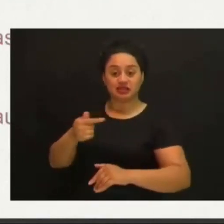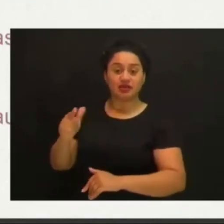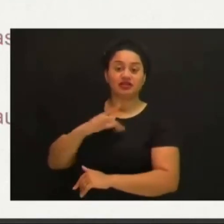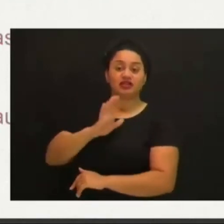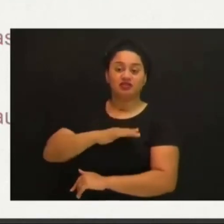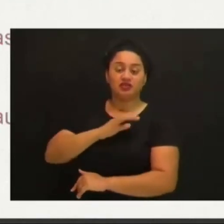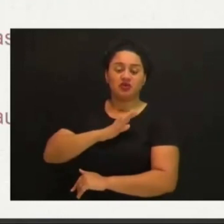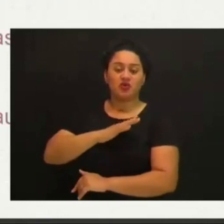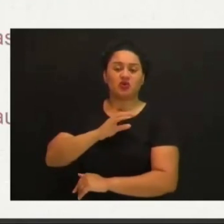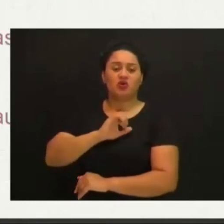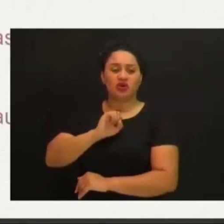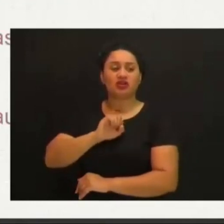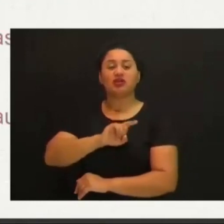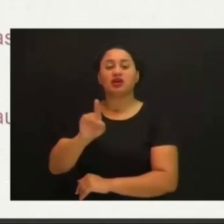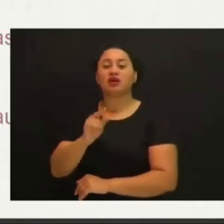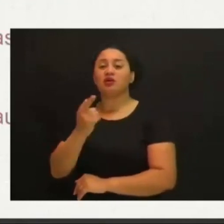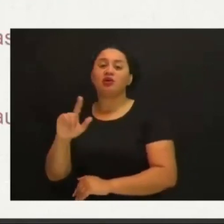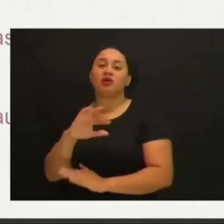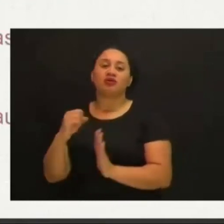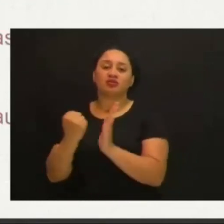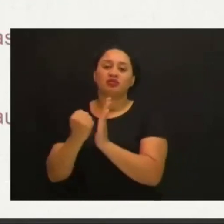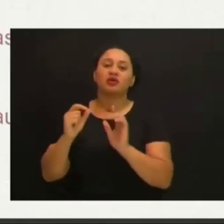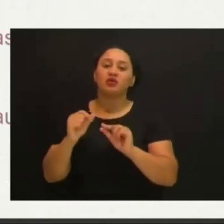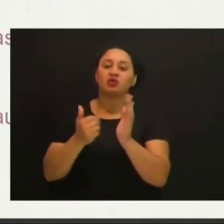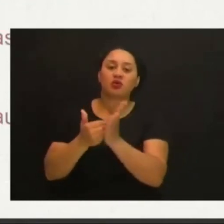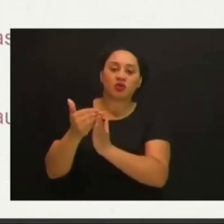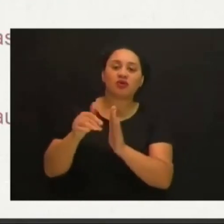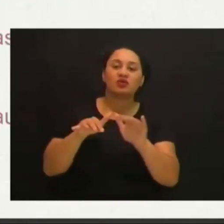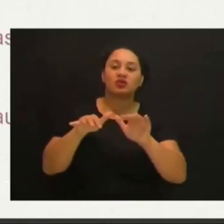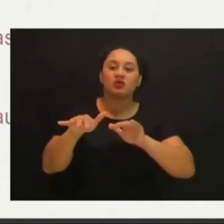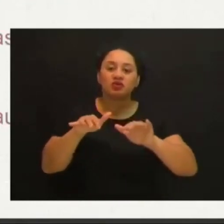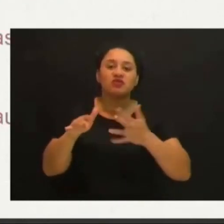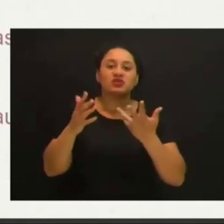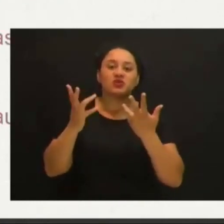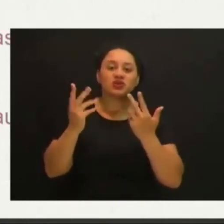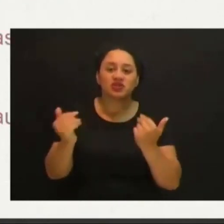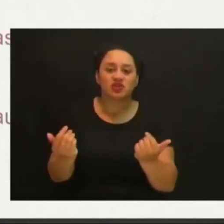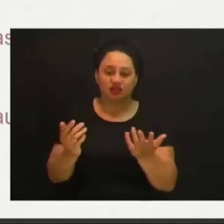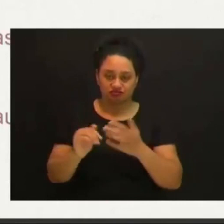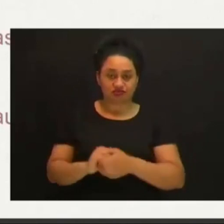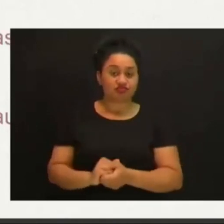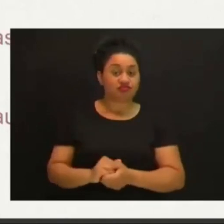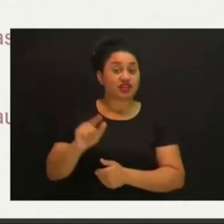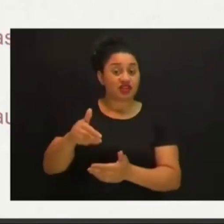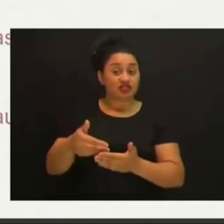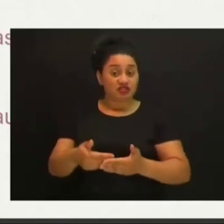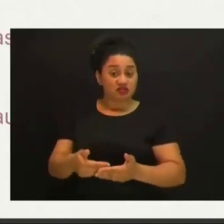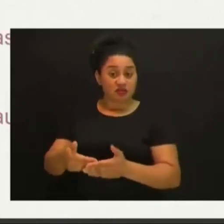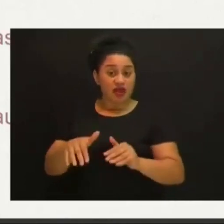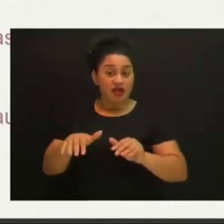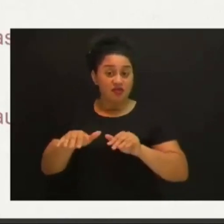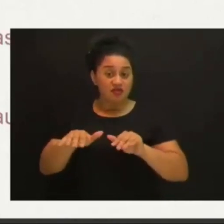eu tenho um outro marco muito bonito, que são o início dos movimentos espontâneos. Este bebê se